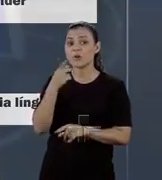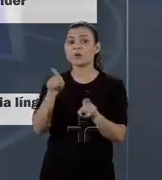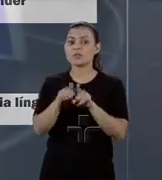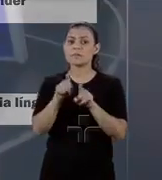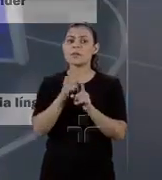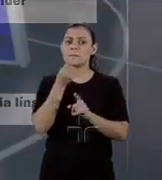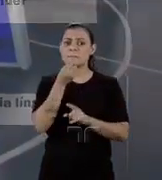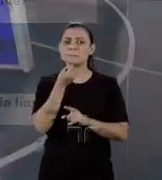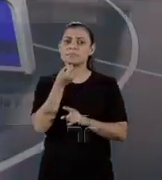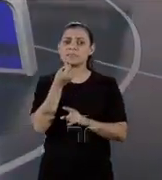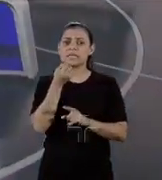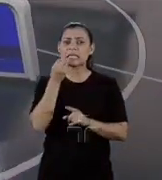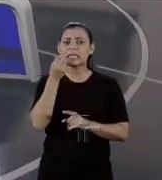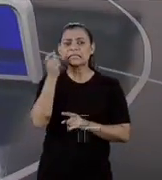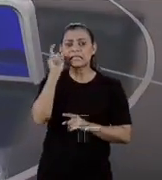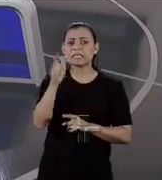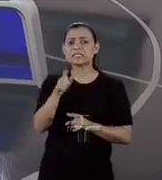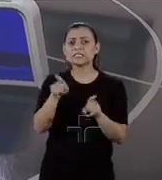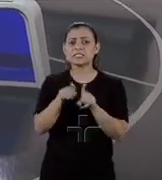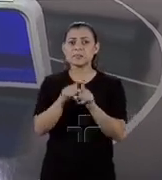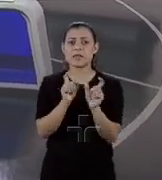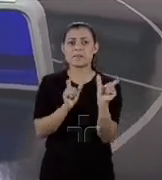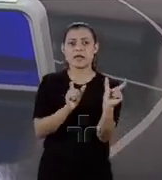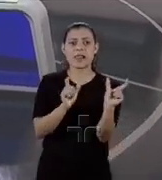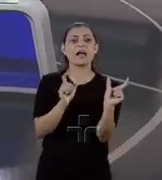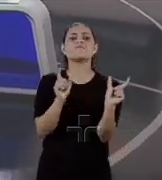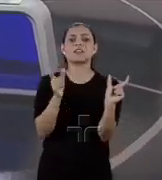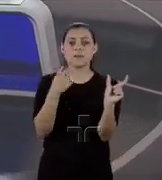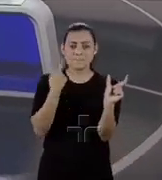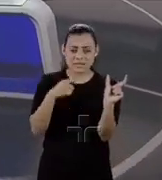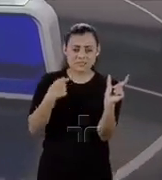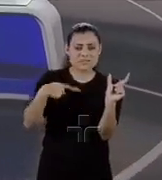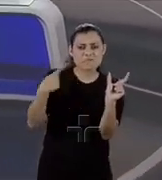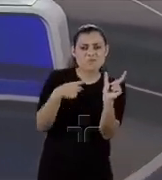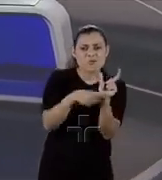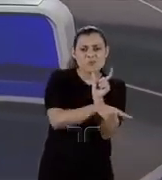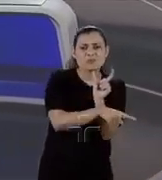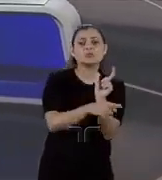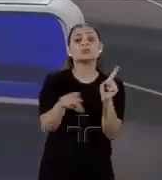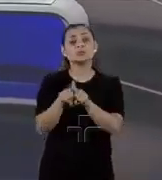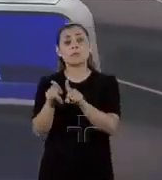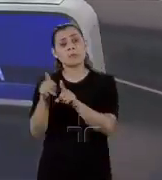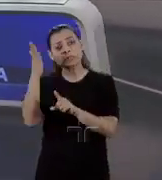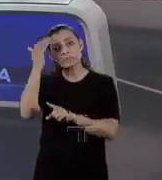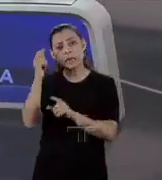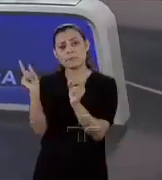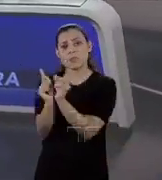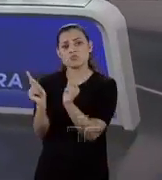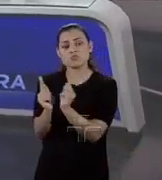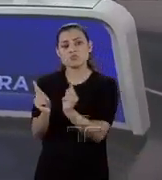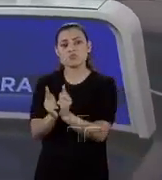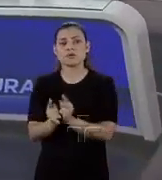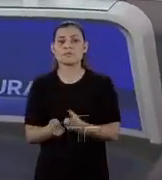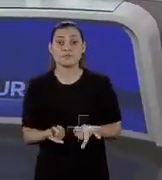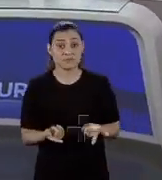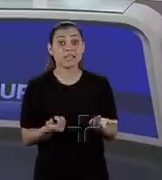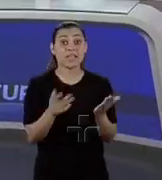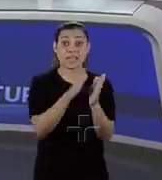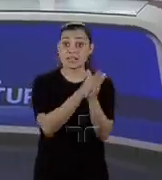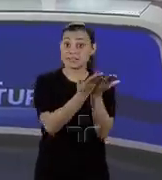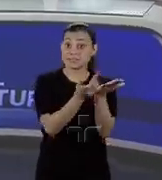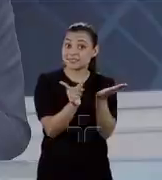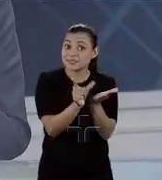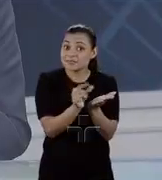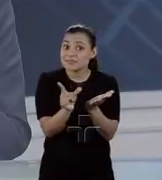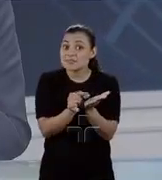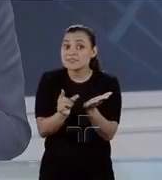língua. Das figurinhas, antigamente tinha isso, tinha figurinha, eram livros de história mesmo, né? Colecionava e